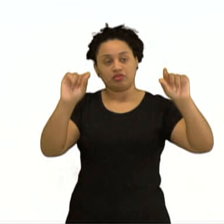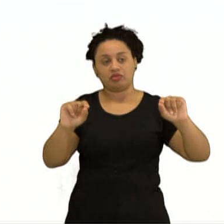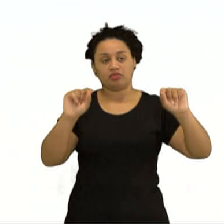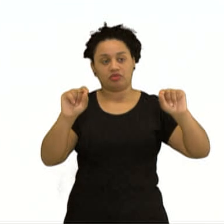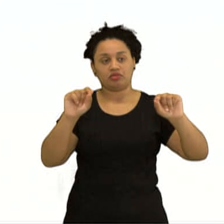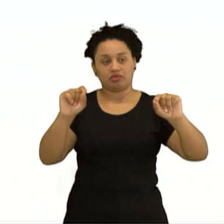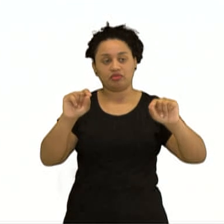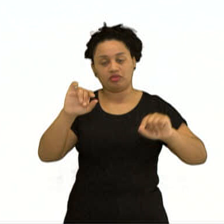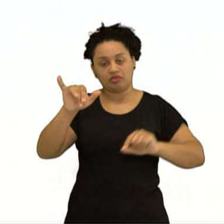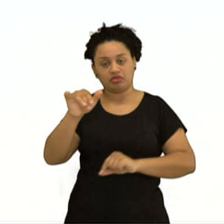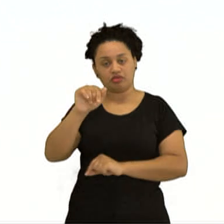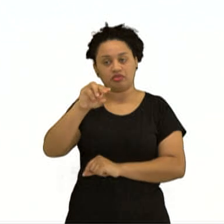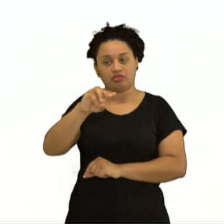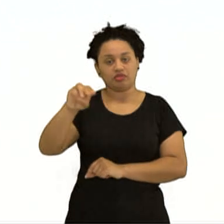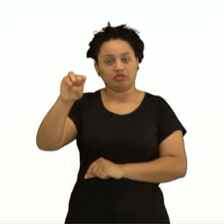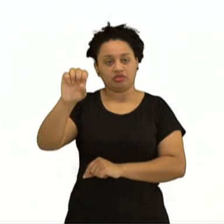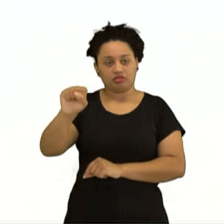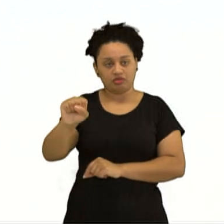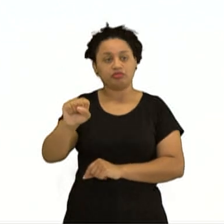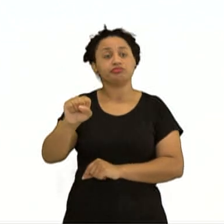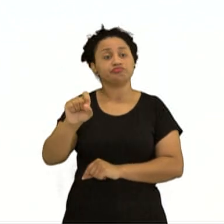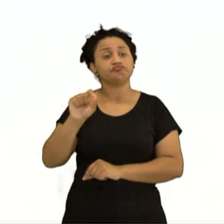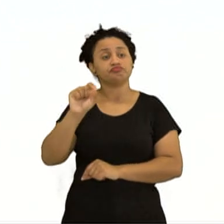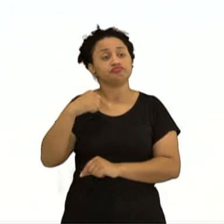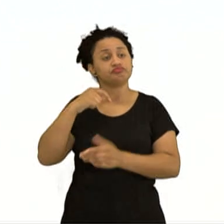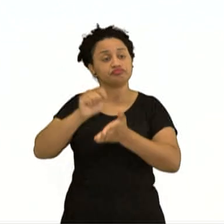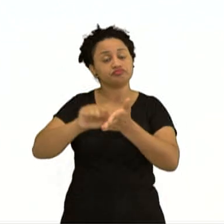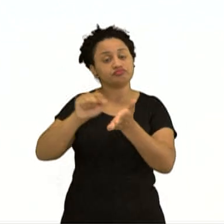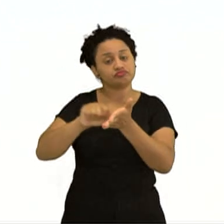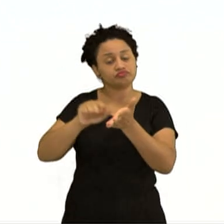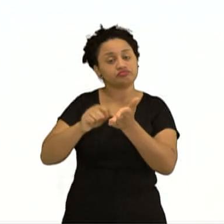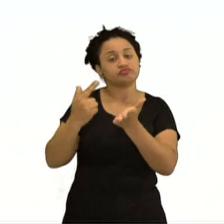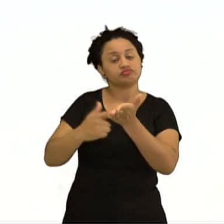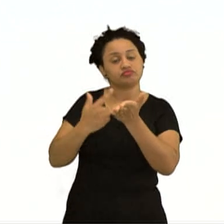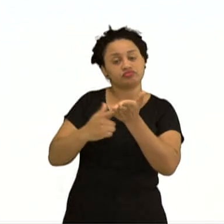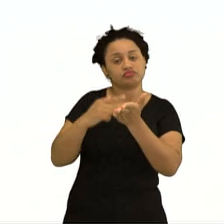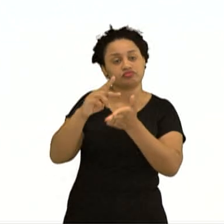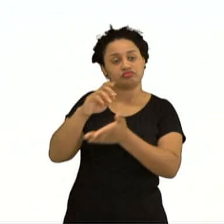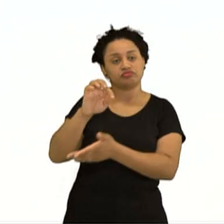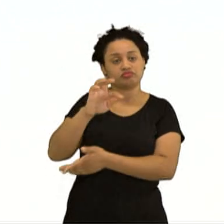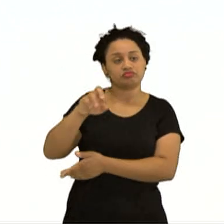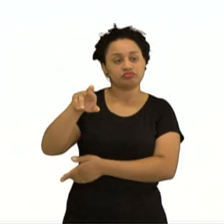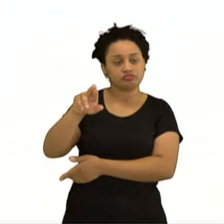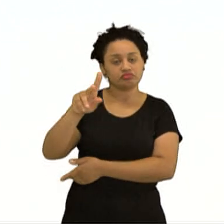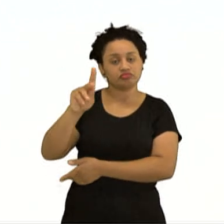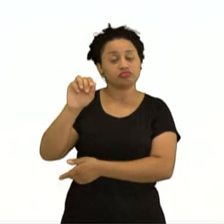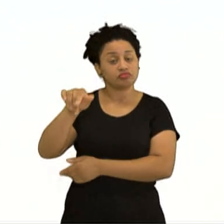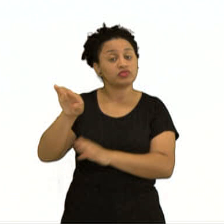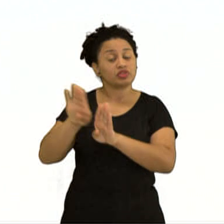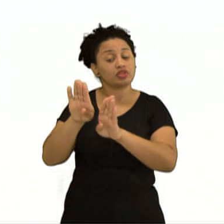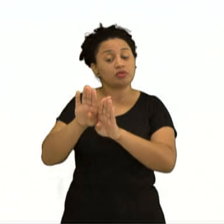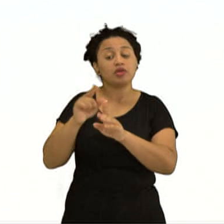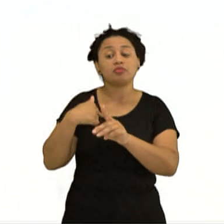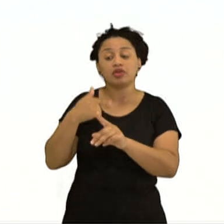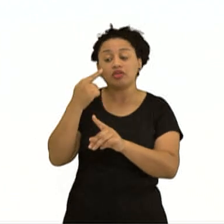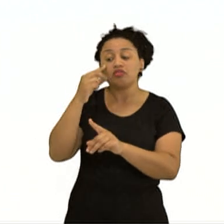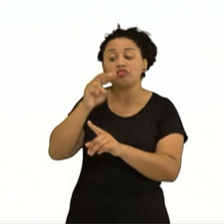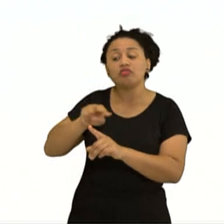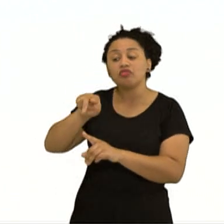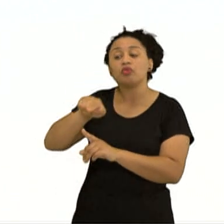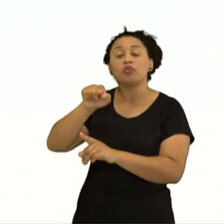que Sir James Matthew Barrie escreveu Peter Pan, também inspirado em uma criança, no